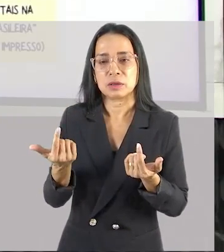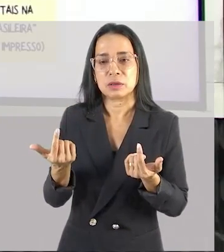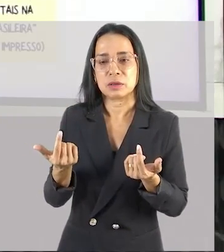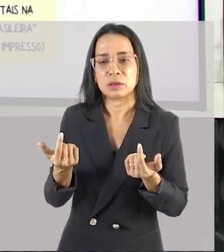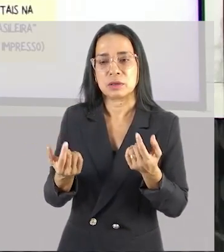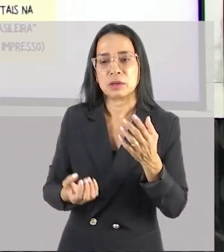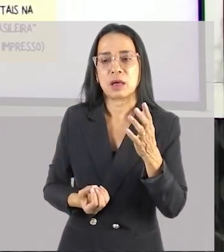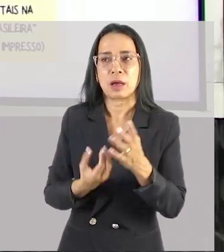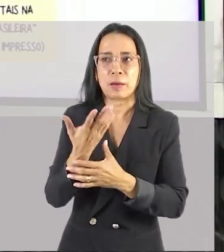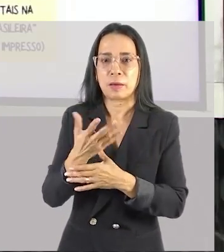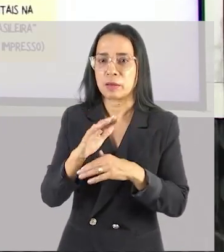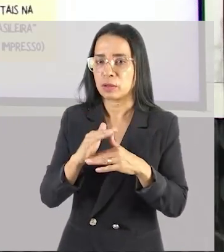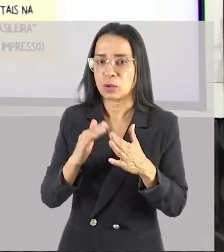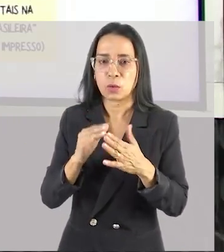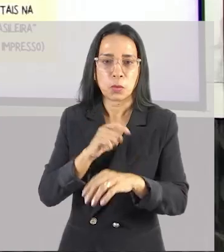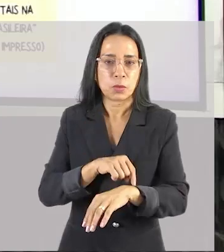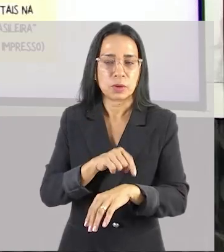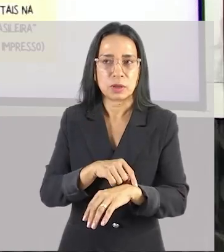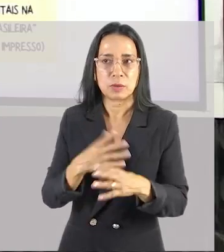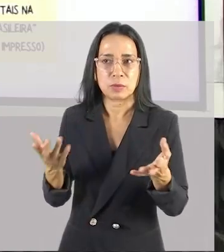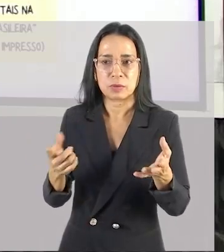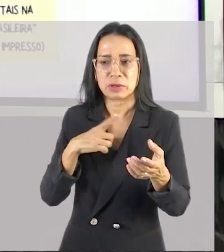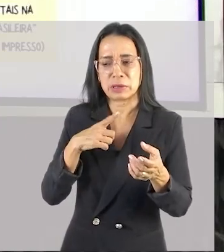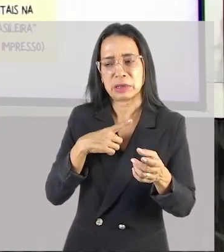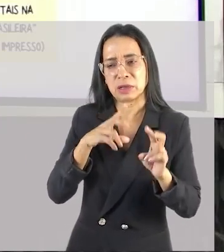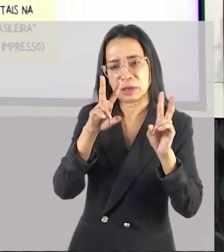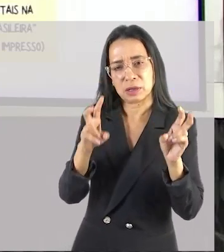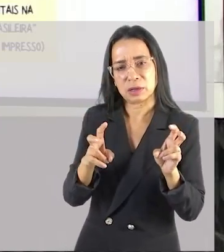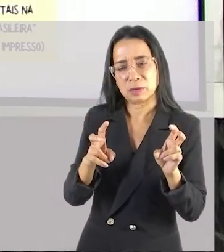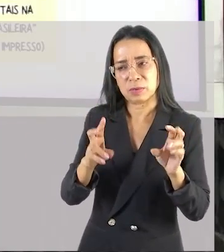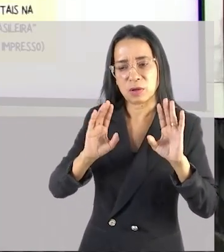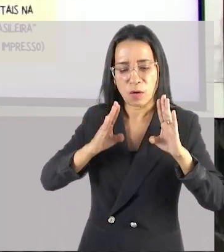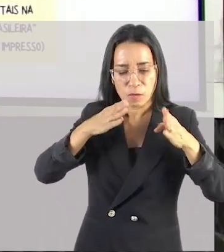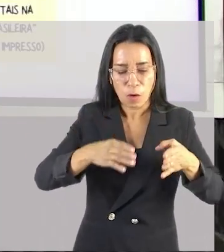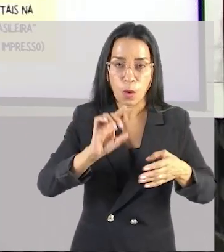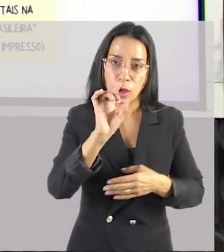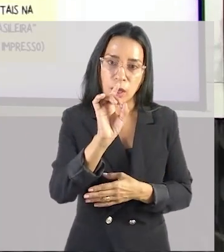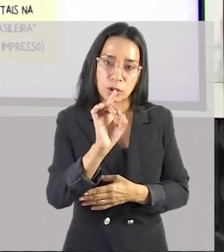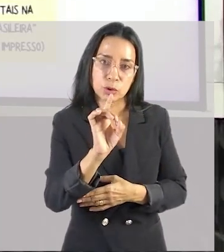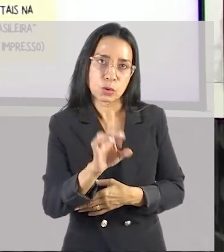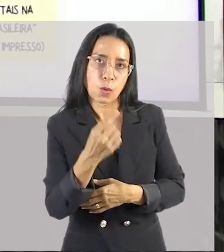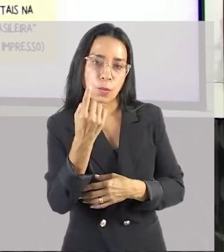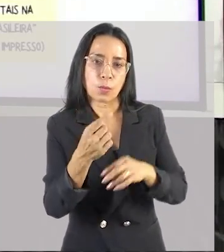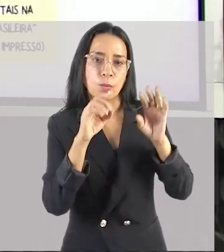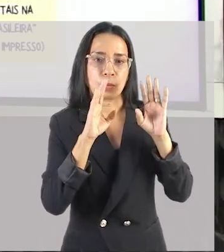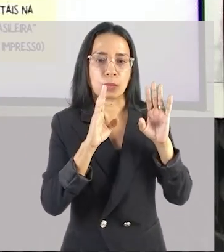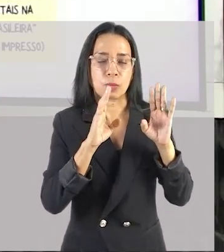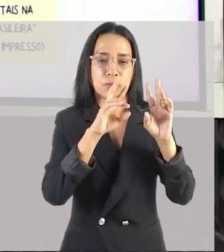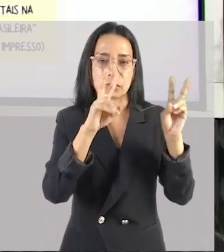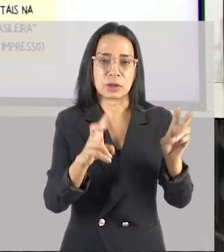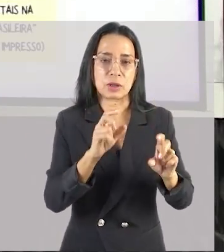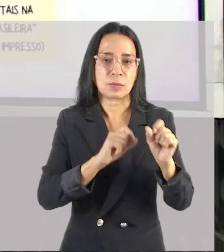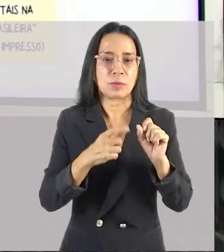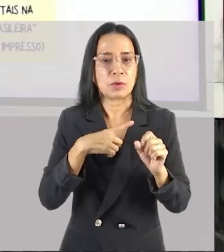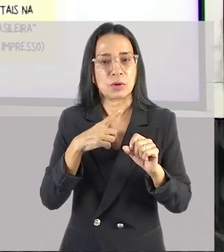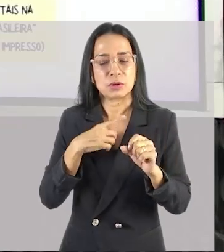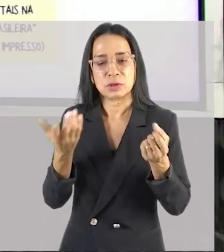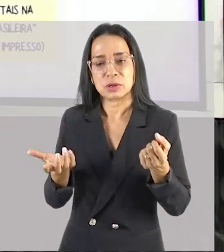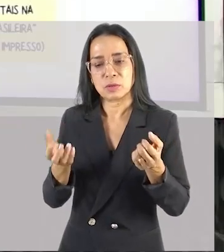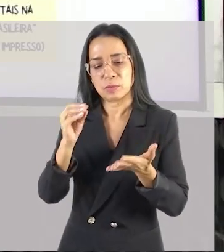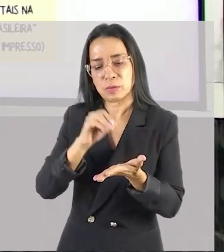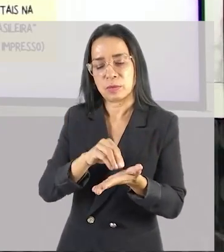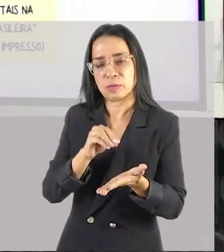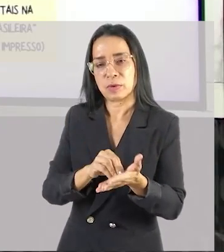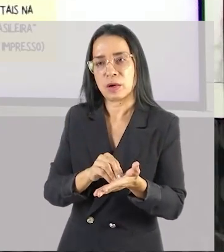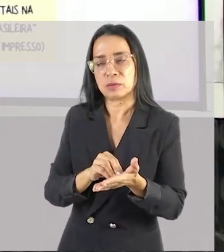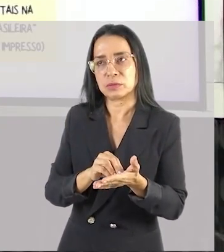tempo, né, de que, olha, olha, vai cair tal tema, e todo mundo só treina esse tema. Isso pode trazer para você ali uma insegurança